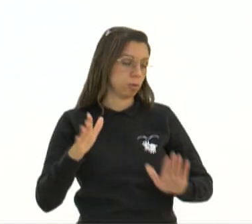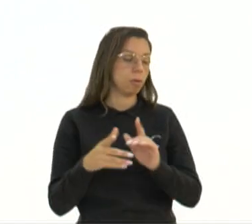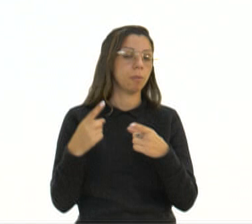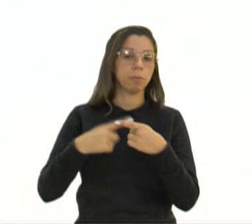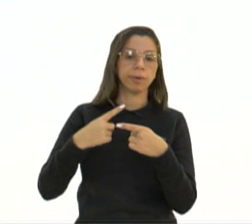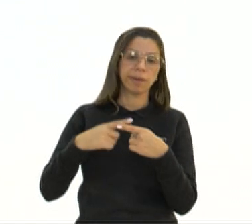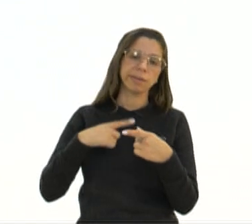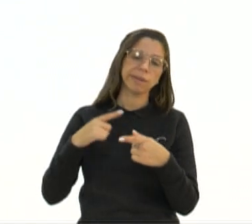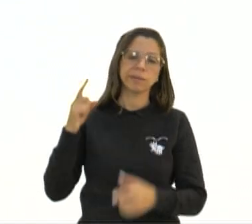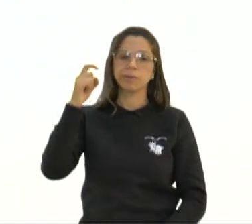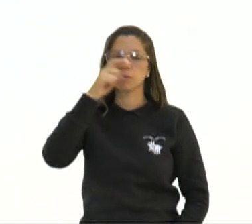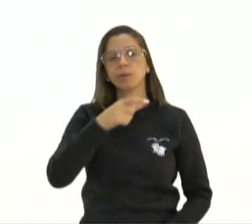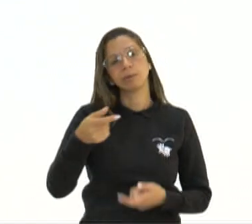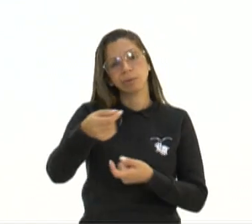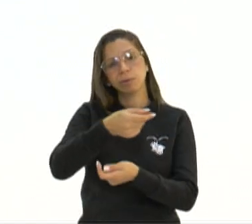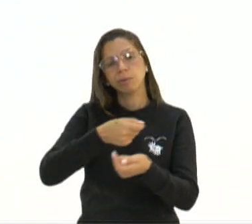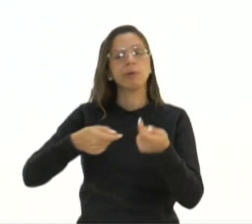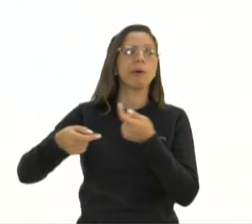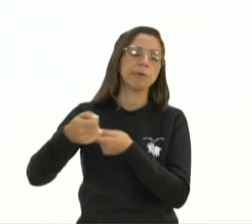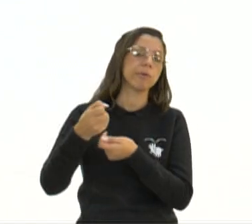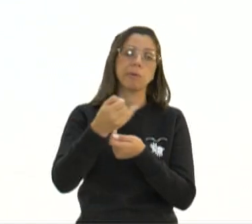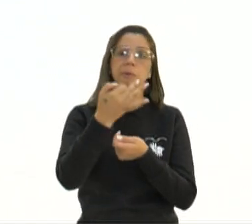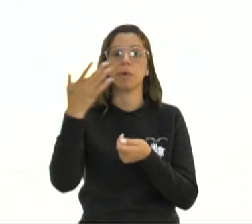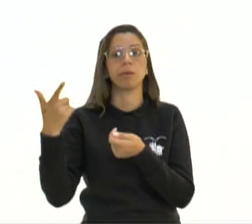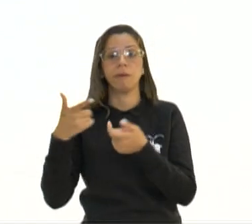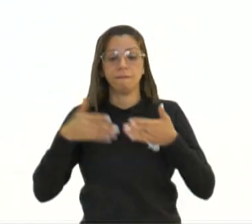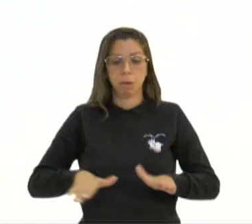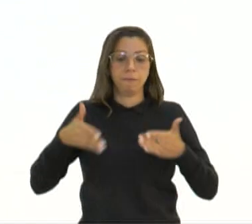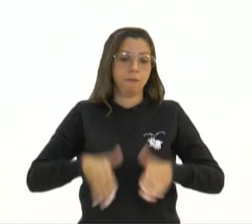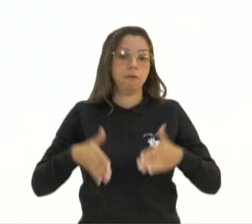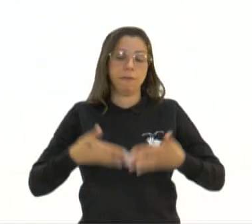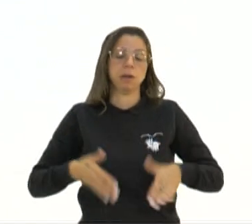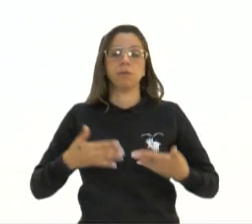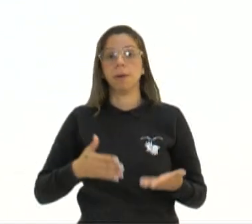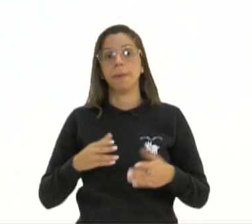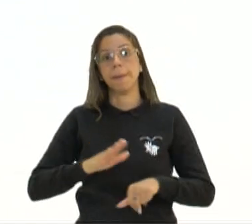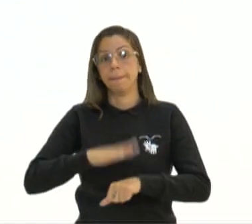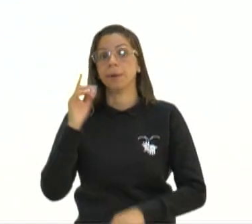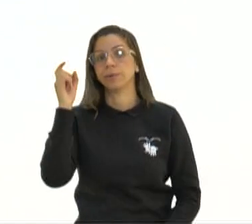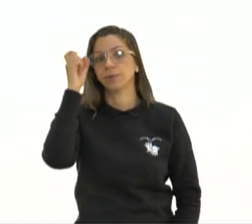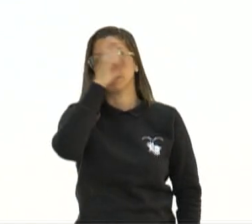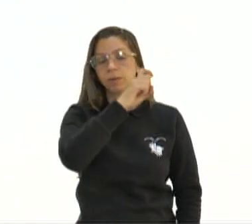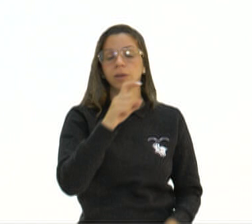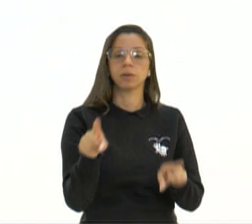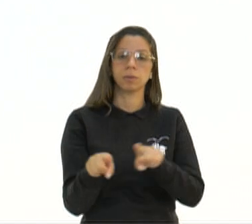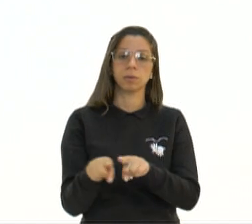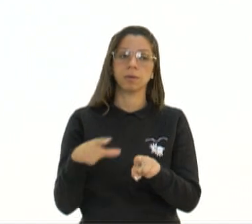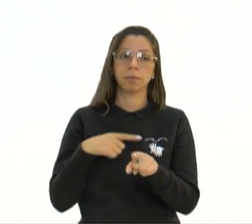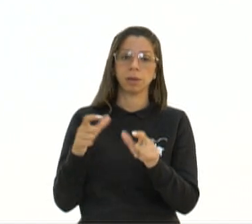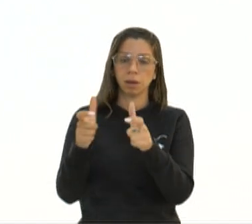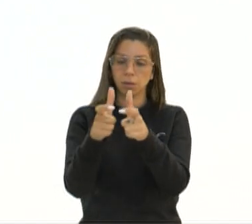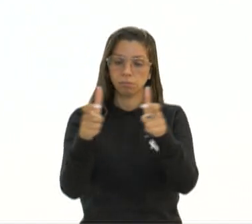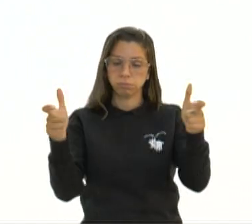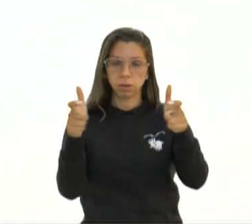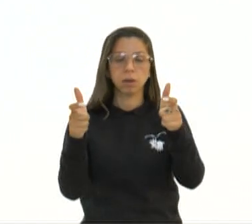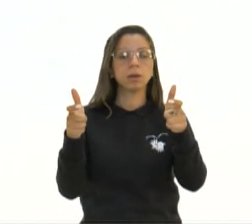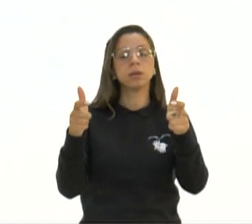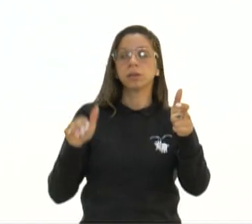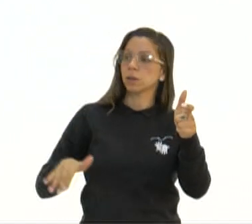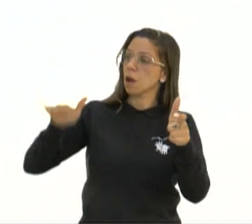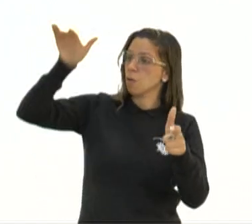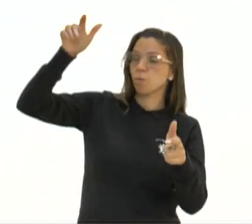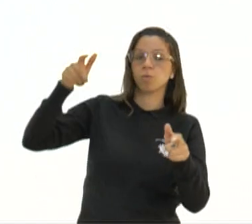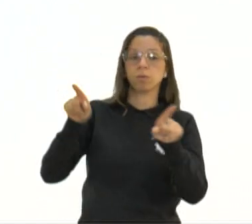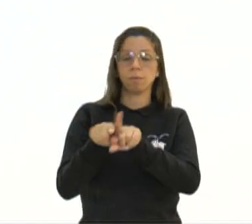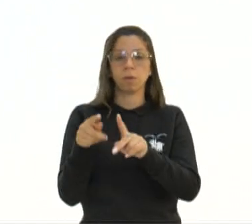econômica e tudo mais para ter uma quantidade maior de filhos já fica complicado, né? A população de adultos aqui tem um equilíbrio. Nós temos,